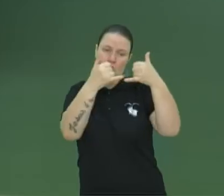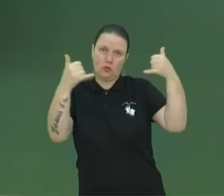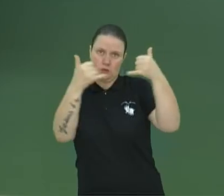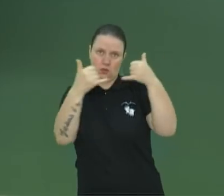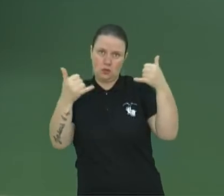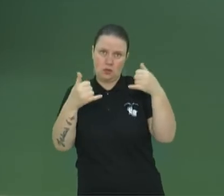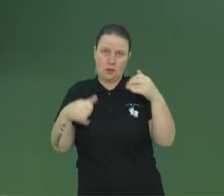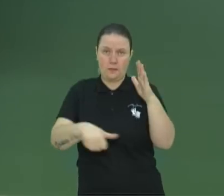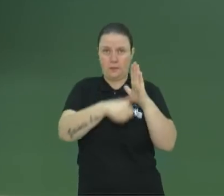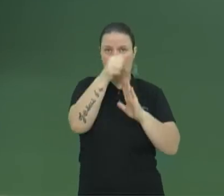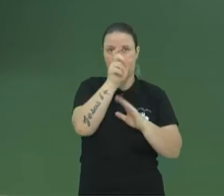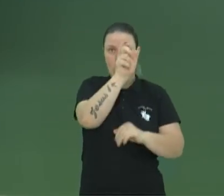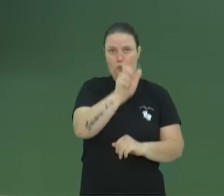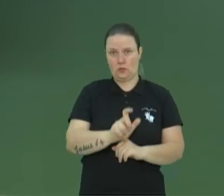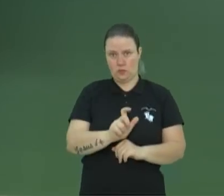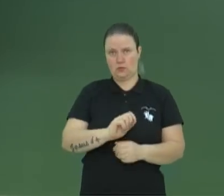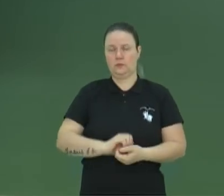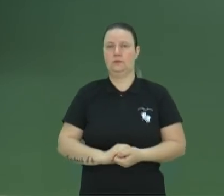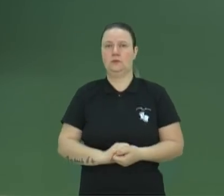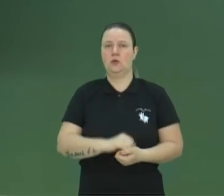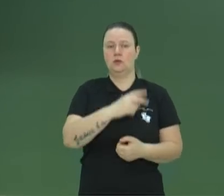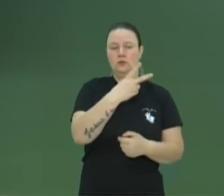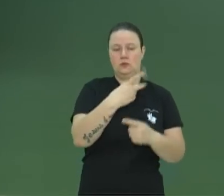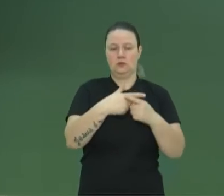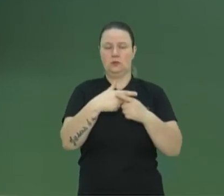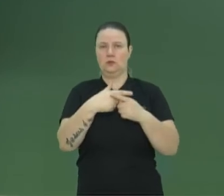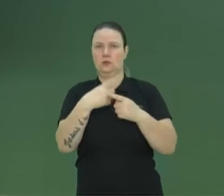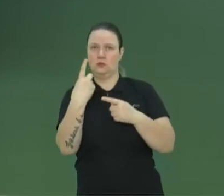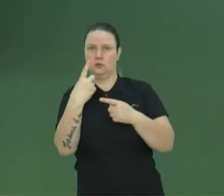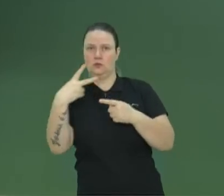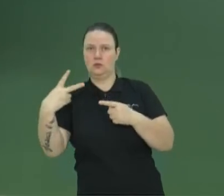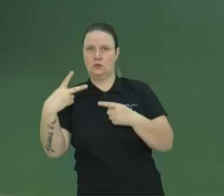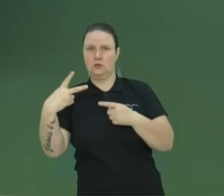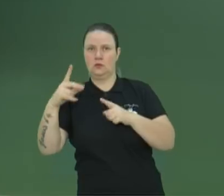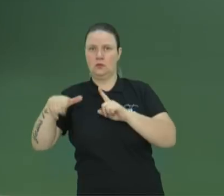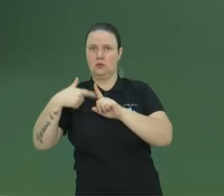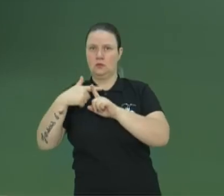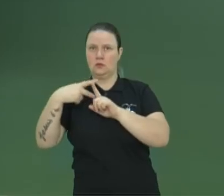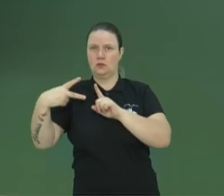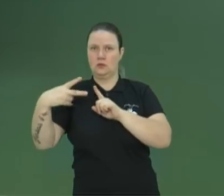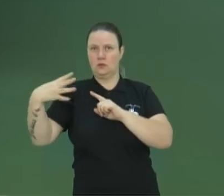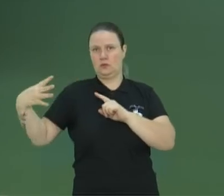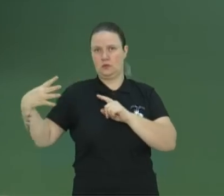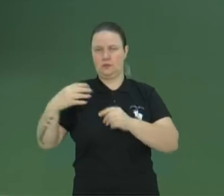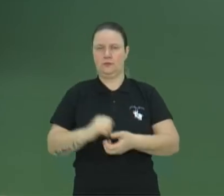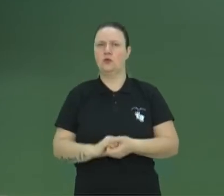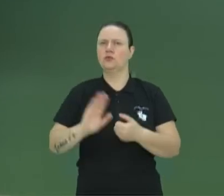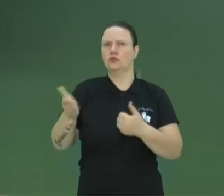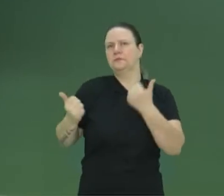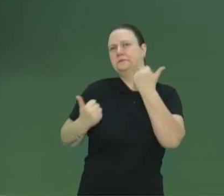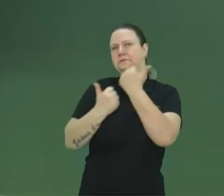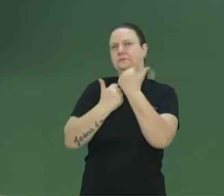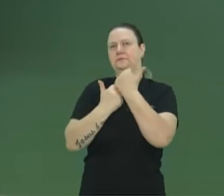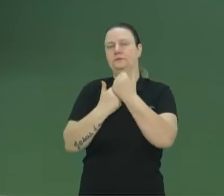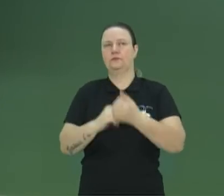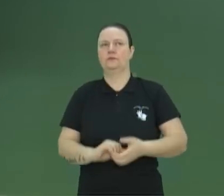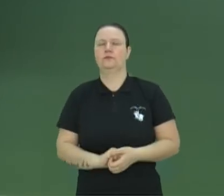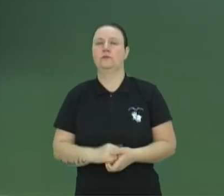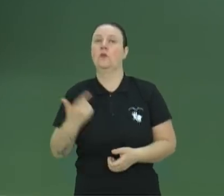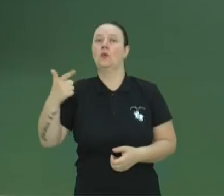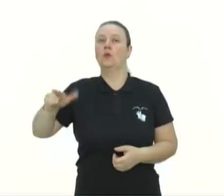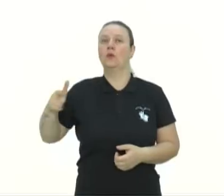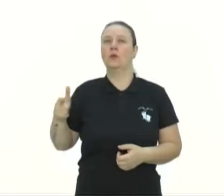primeira coluna. 2 vezes 1, 2, mais 2, 4. E já fiz a minha substituição. Agora eu vou para o próximo